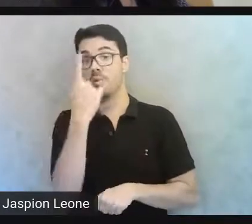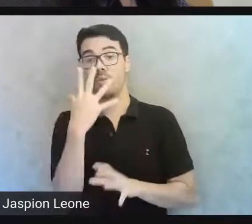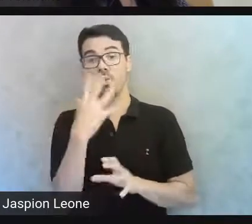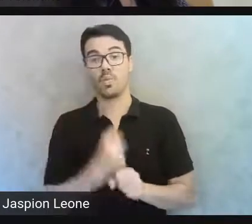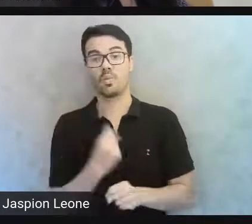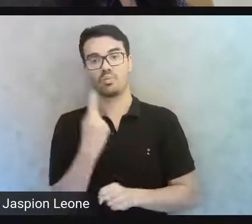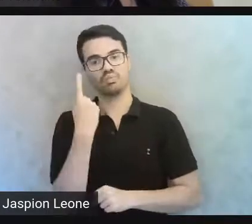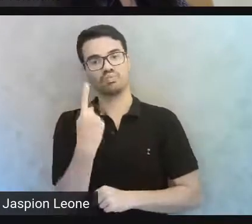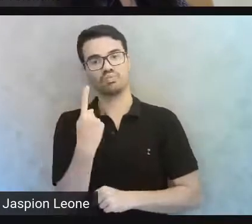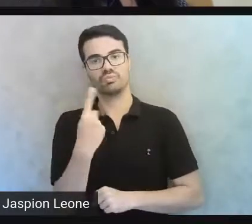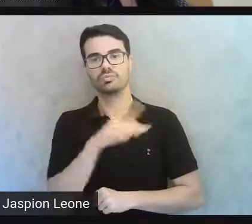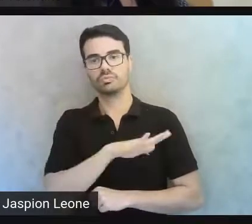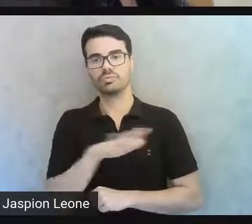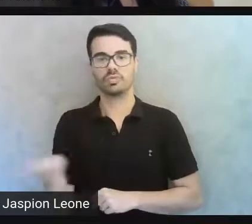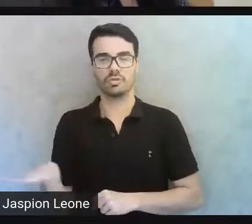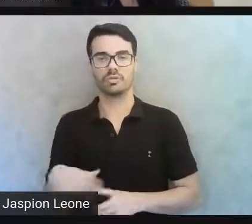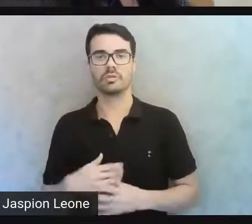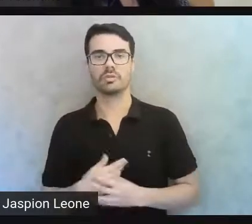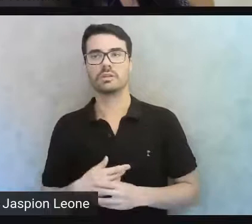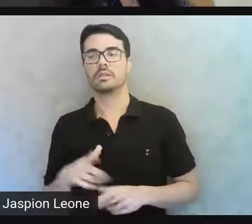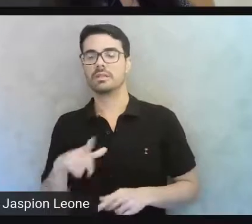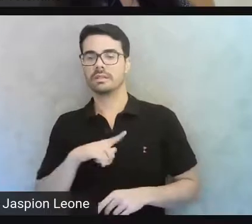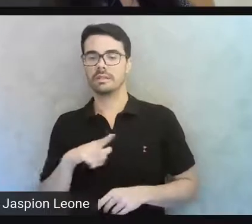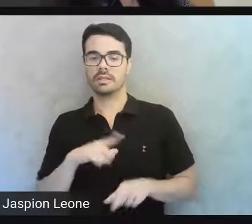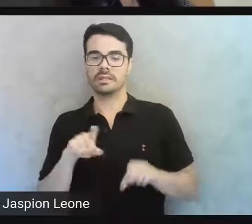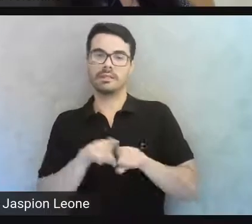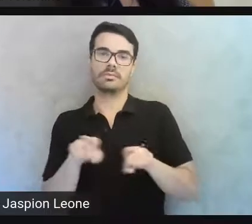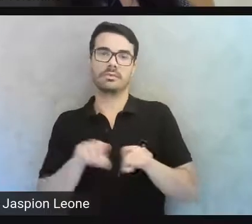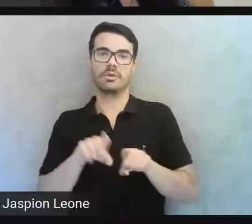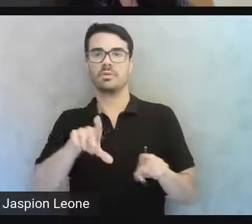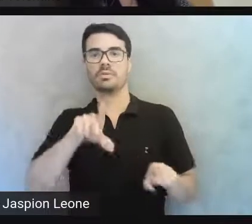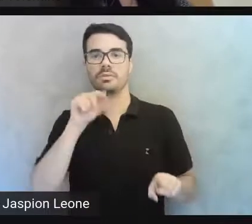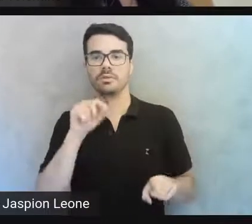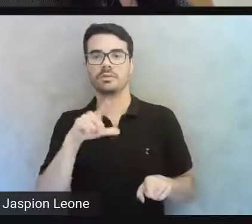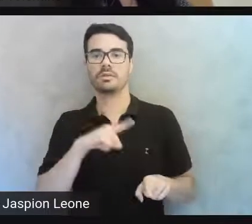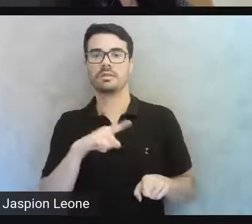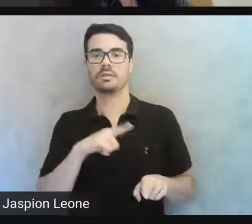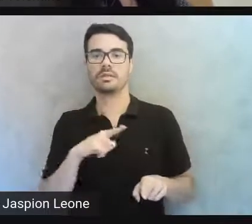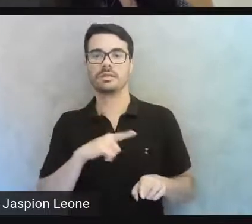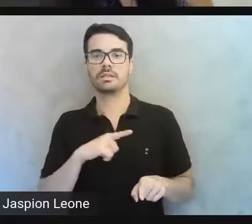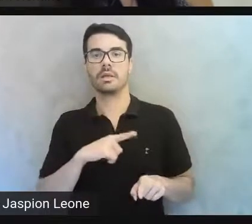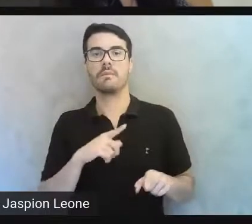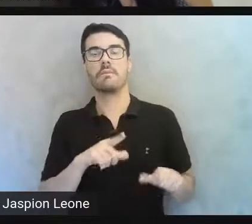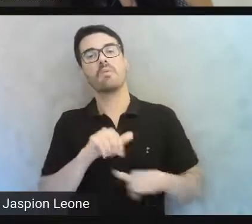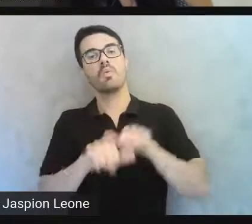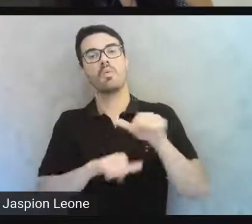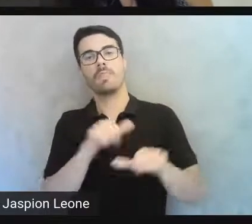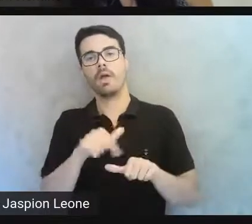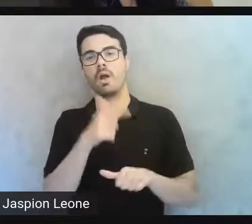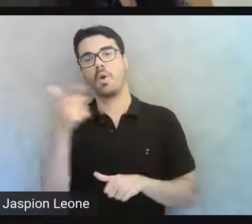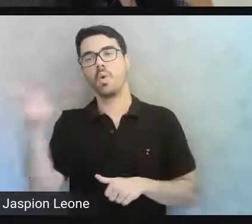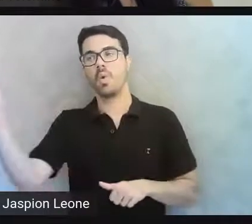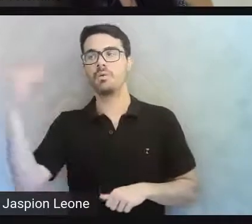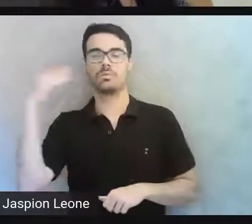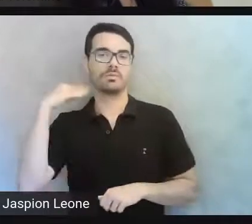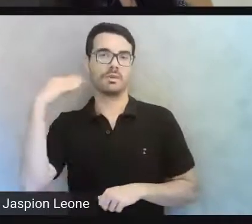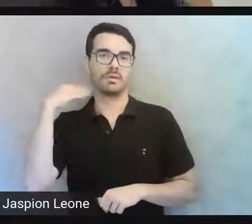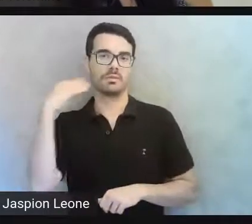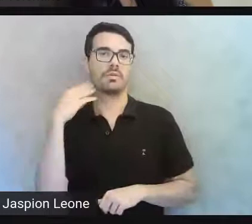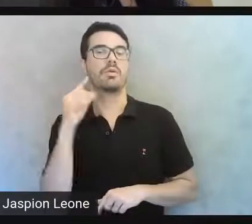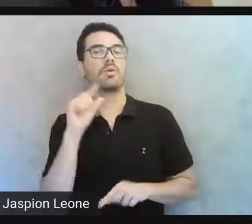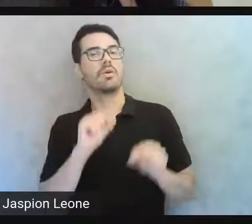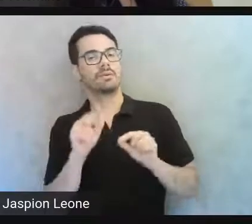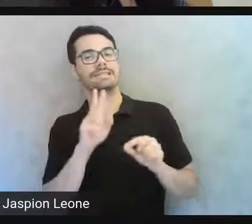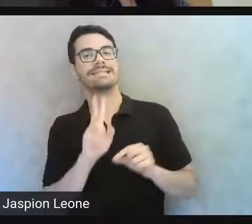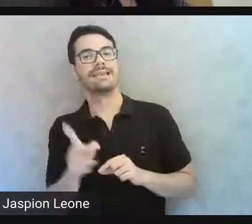dívida consolidada numa instituição financeira, também tem a opção de tentar fazer uma portabilidade para uma outra instituição, e aí olhar de novo,